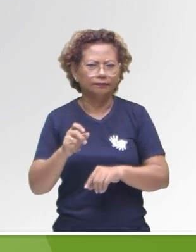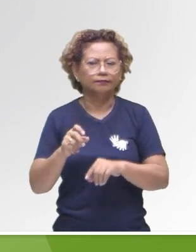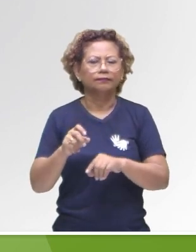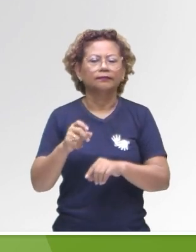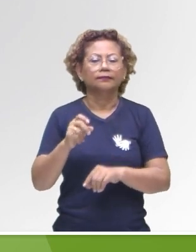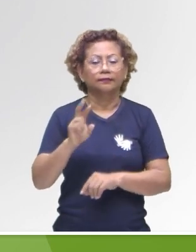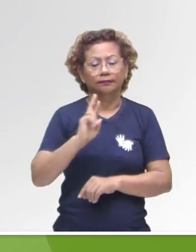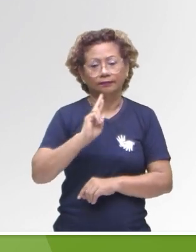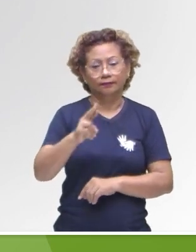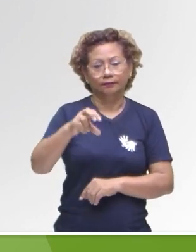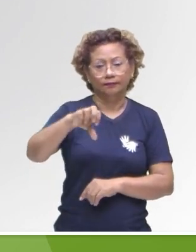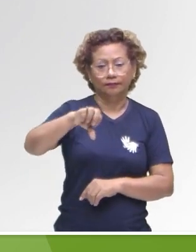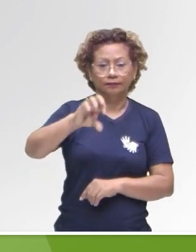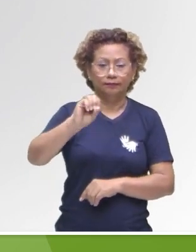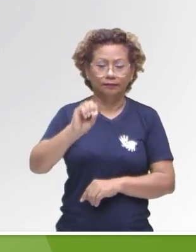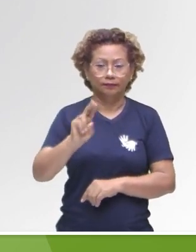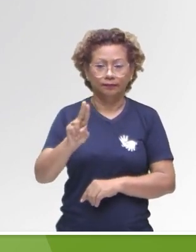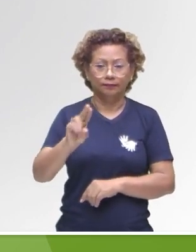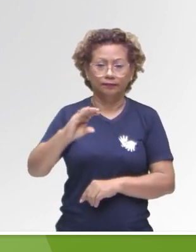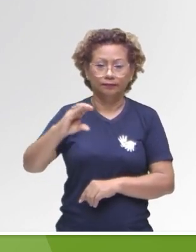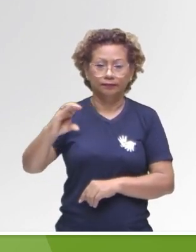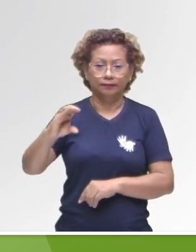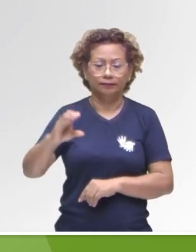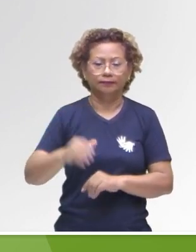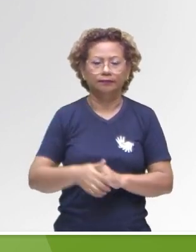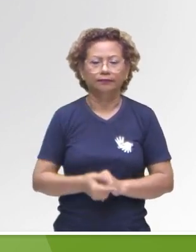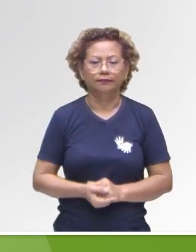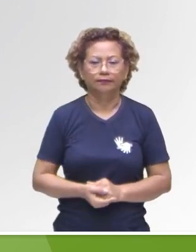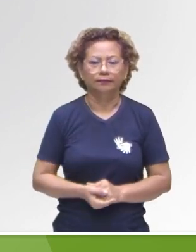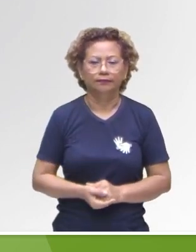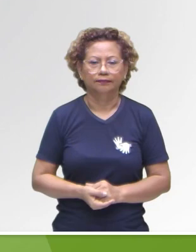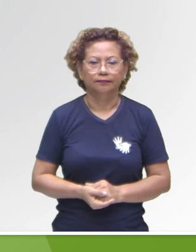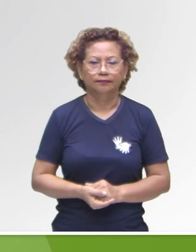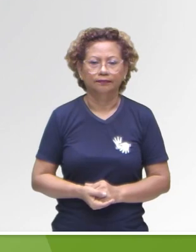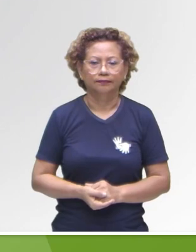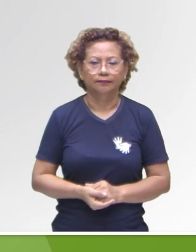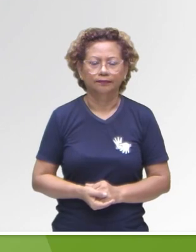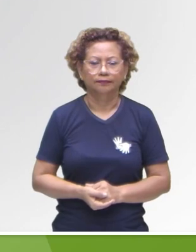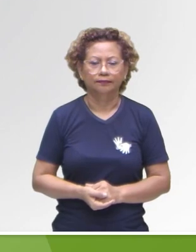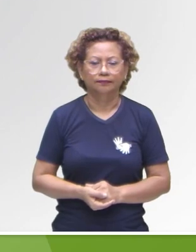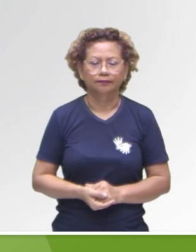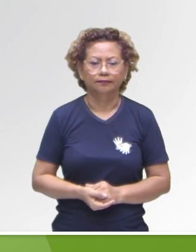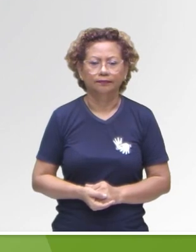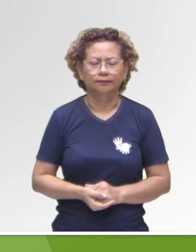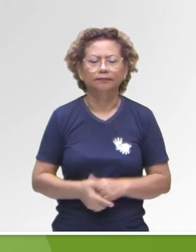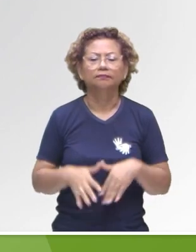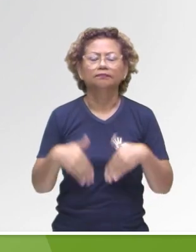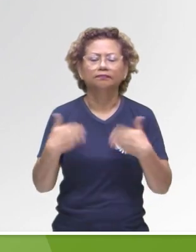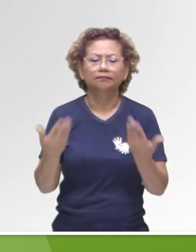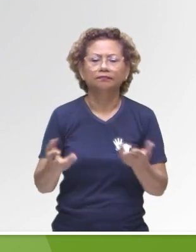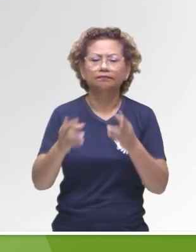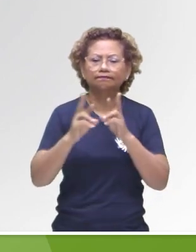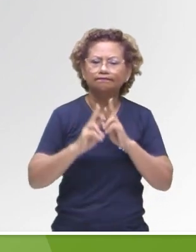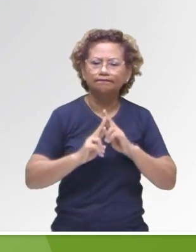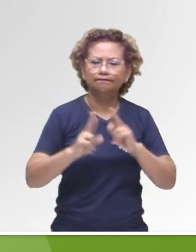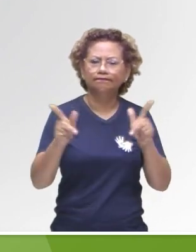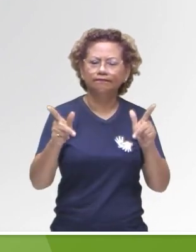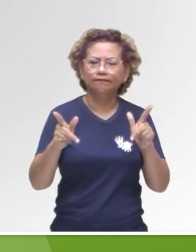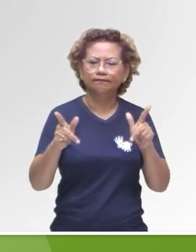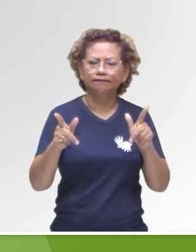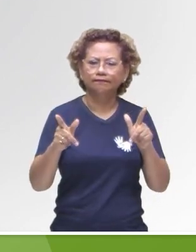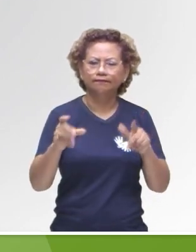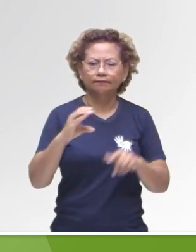microcoulombs. Aqui está, então, a carga total que ele pediu. E a diferença de potencial no capacitor